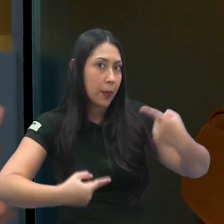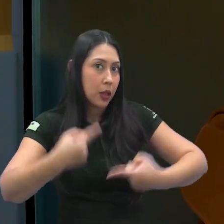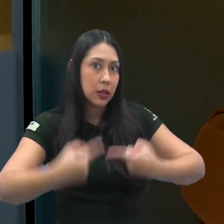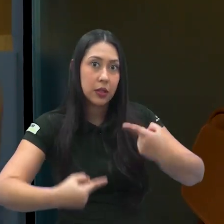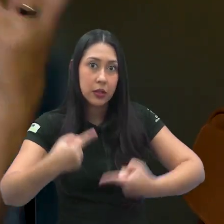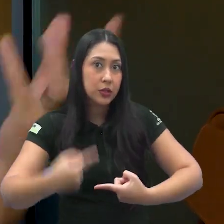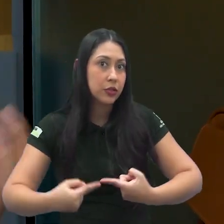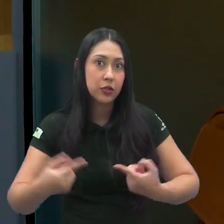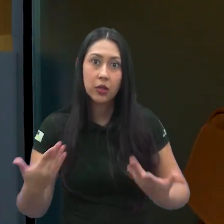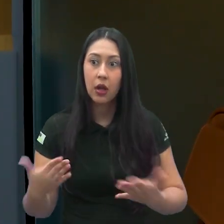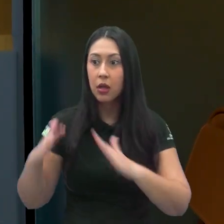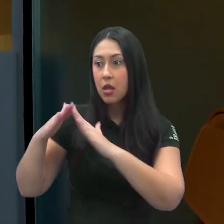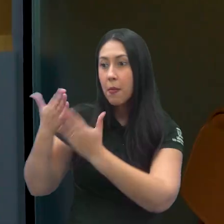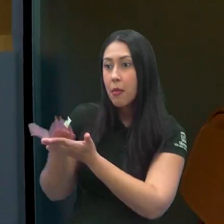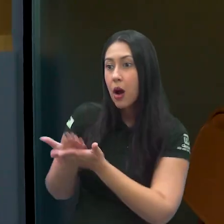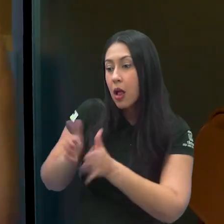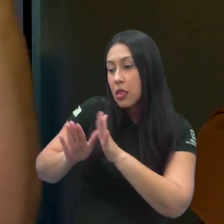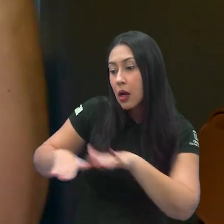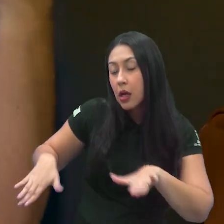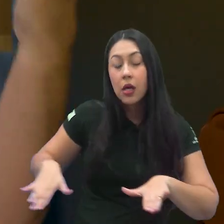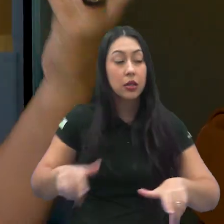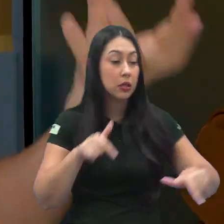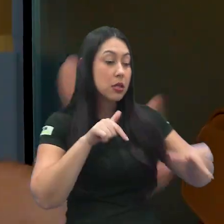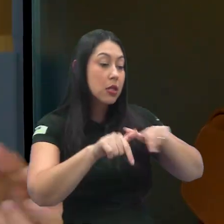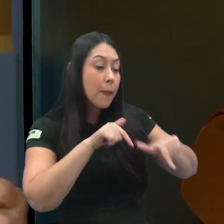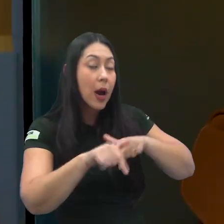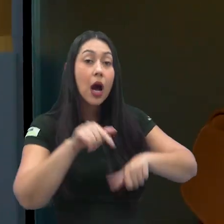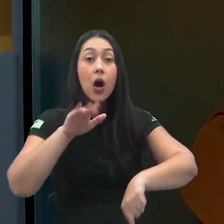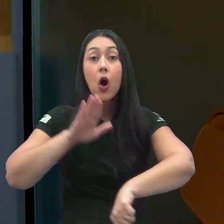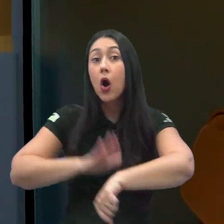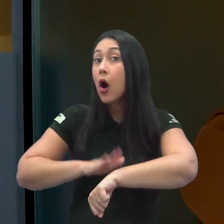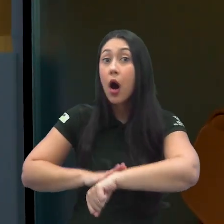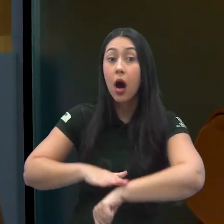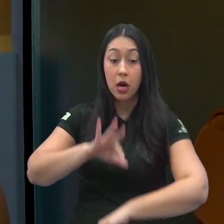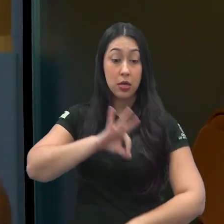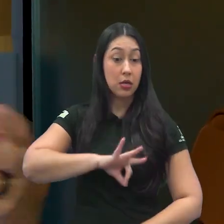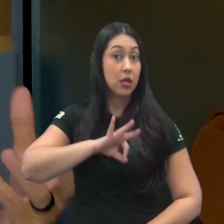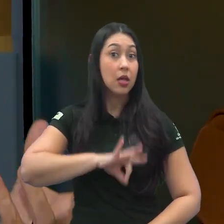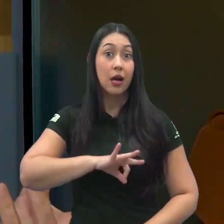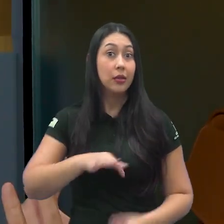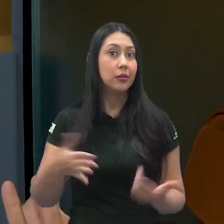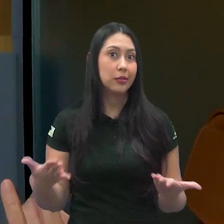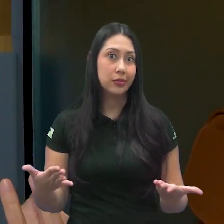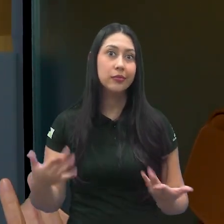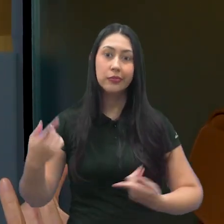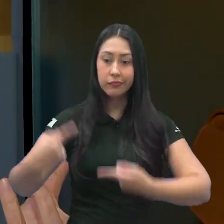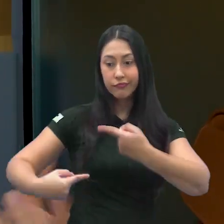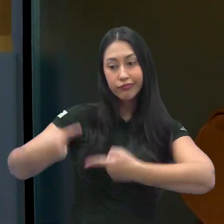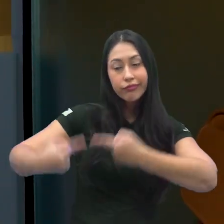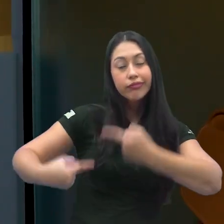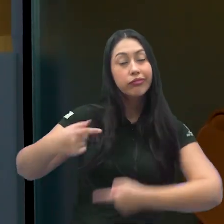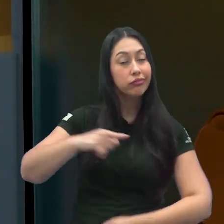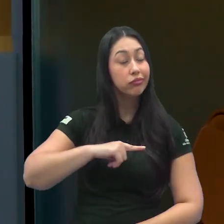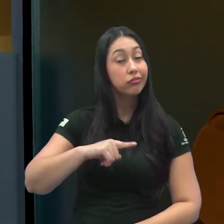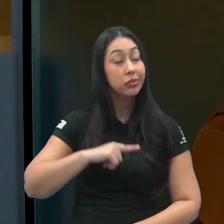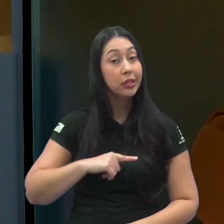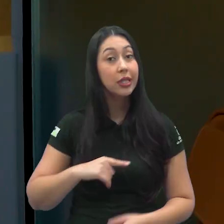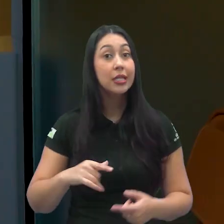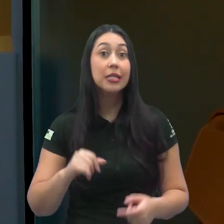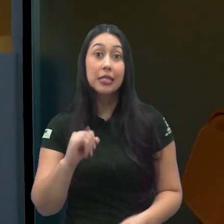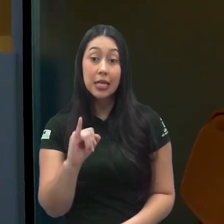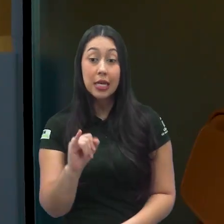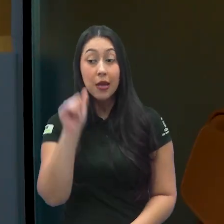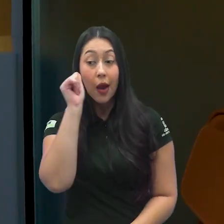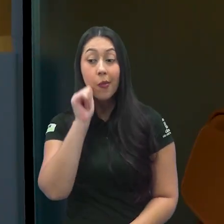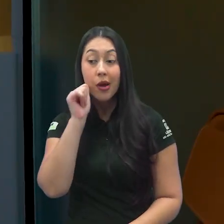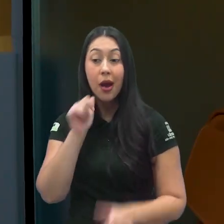como eu falei, é uma creche, é um trabalho, é o horário, é o salário, passa pelas discussões na política. E quanto mais mulheres na